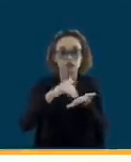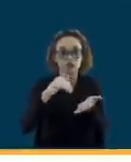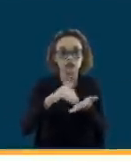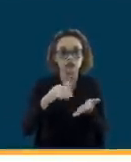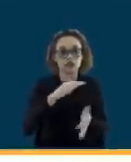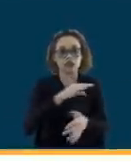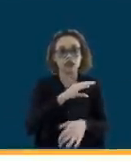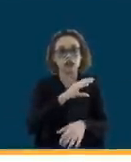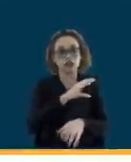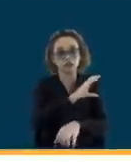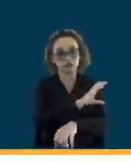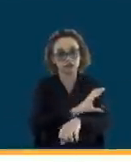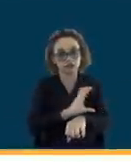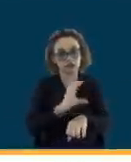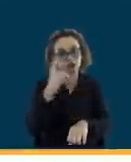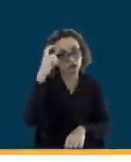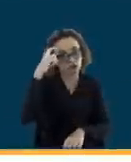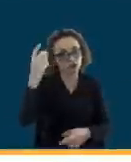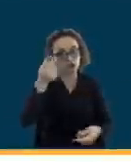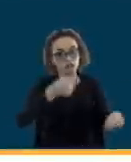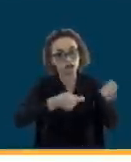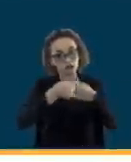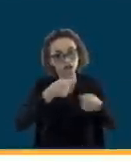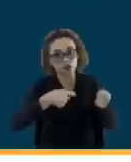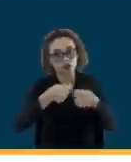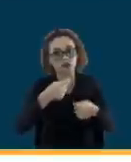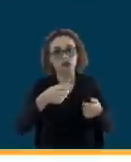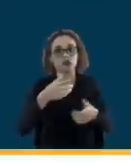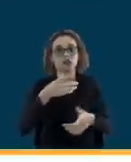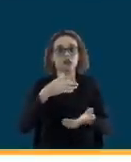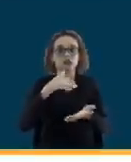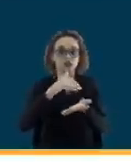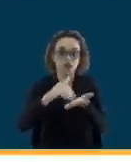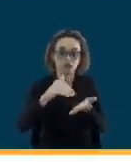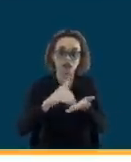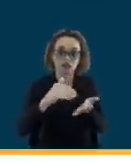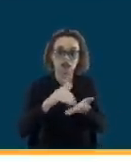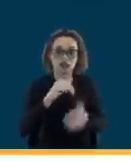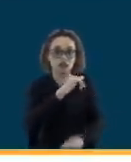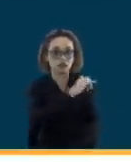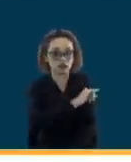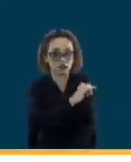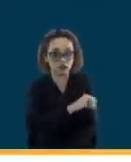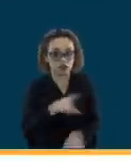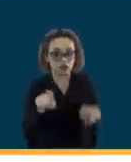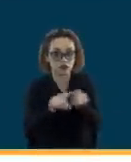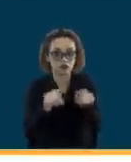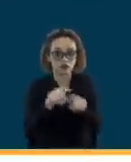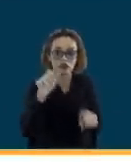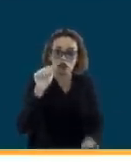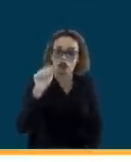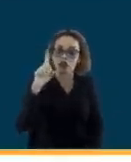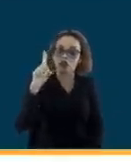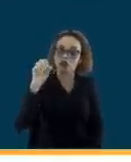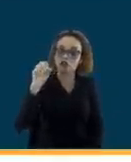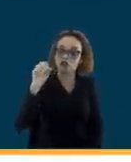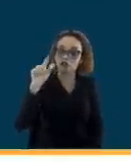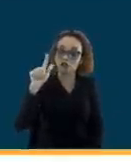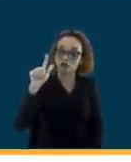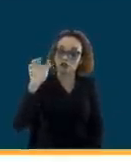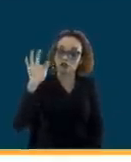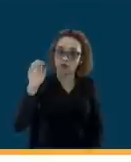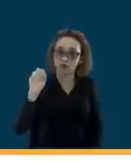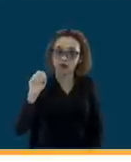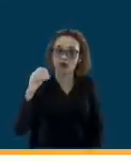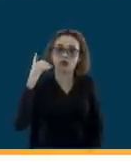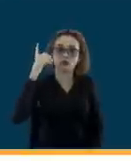Economia Criativa, Daniele Barros, o secretário municipal de Cultura do Rio de Janeiro, Adolfo Konder, a deputada federal Jandira Fegali, o presidente